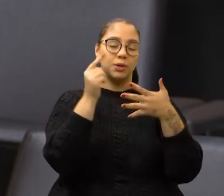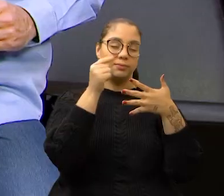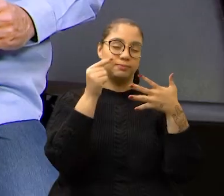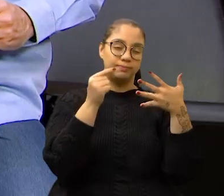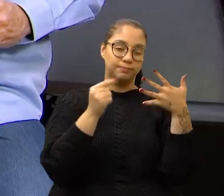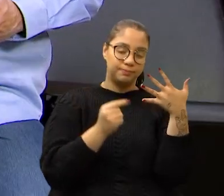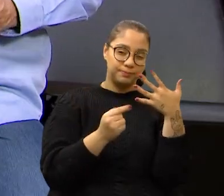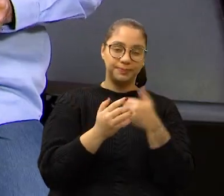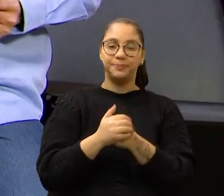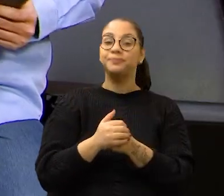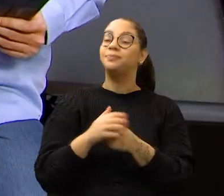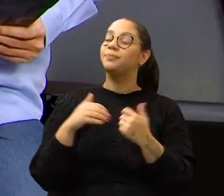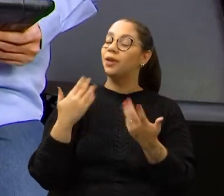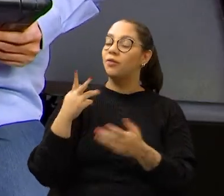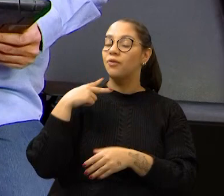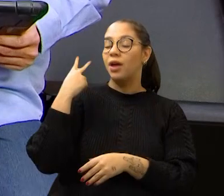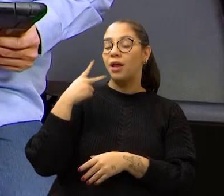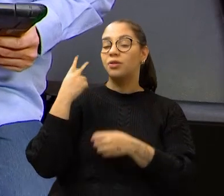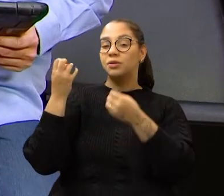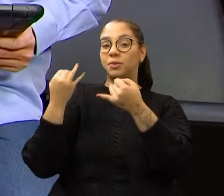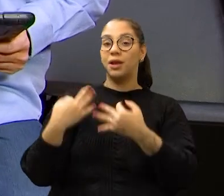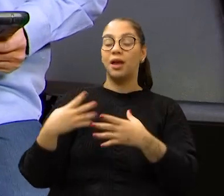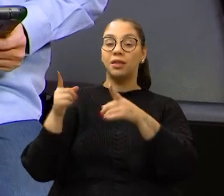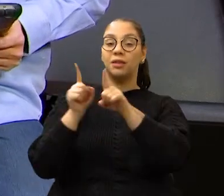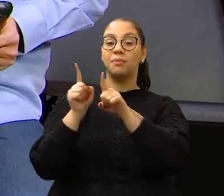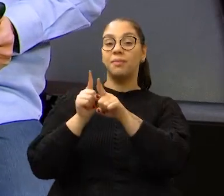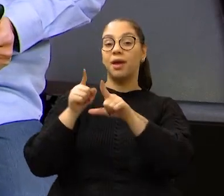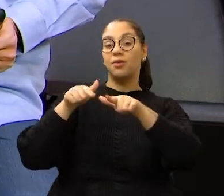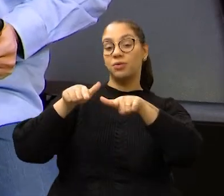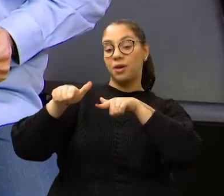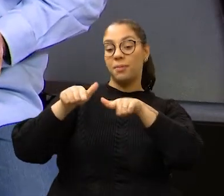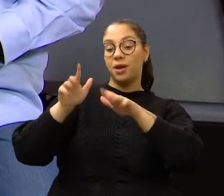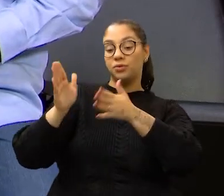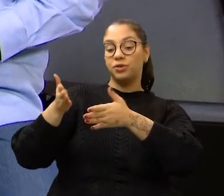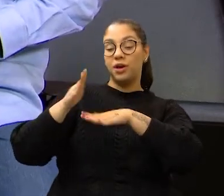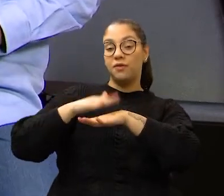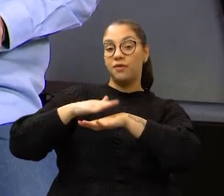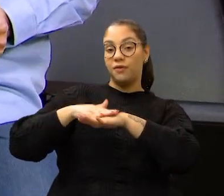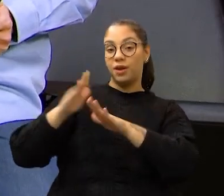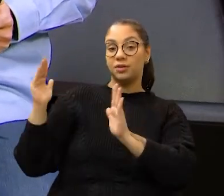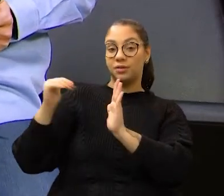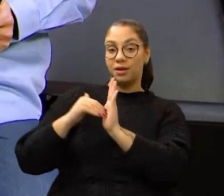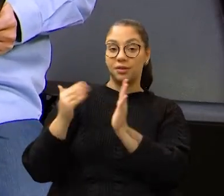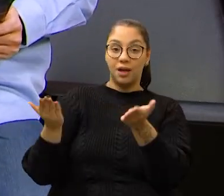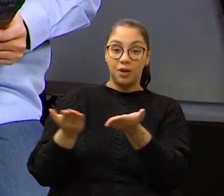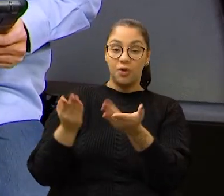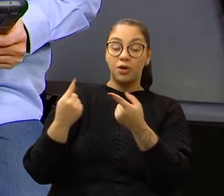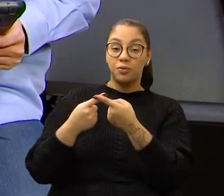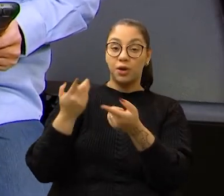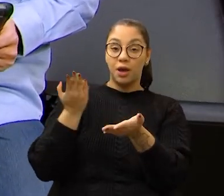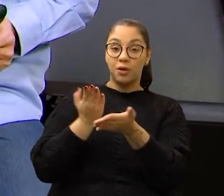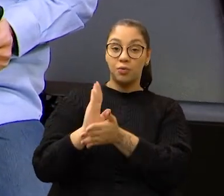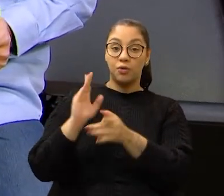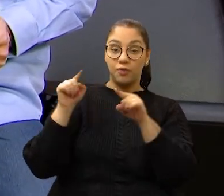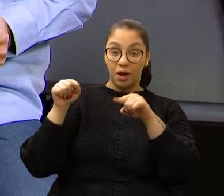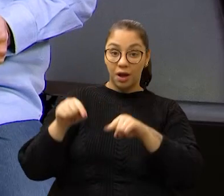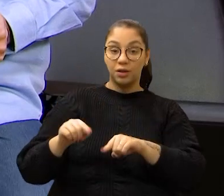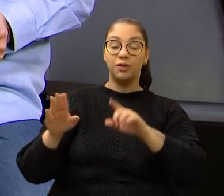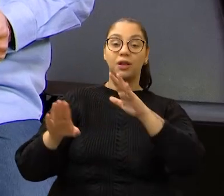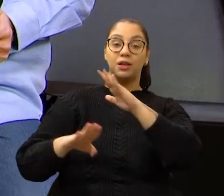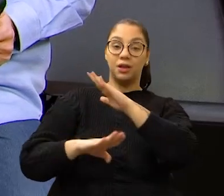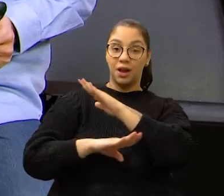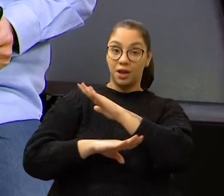delas. E, vereador, nós vamos falar justamente sobre o trabalho que fora realizado até aqui, porque foi aprovado aqui na